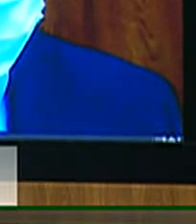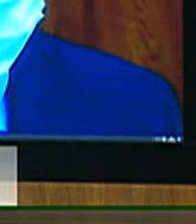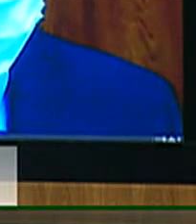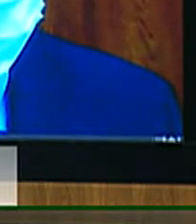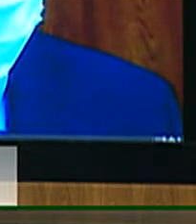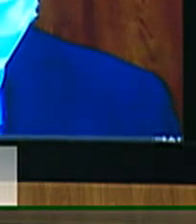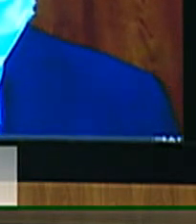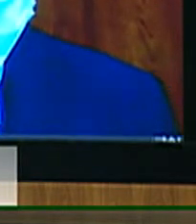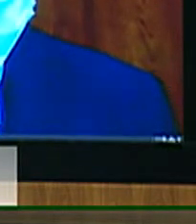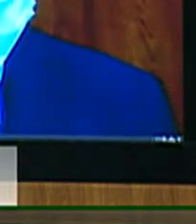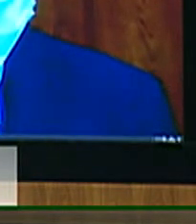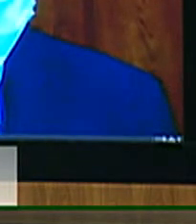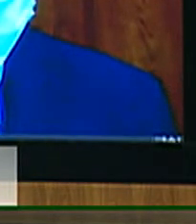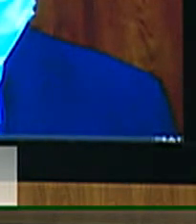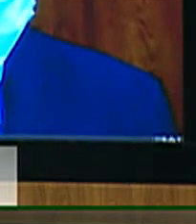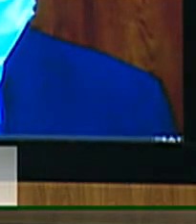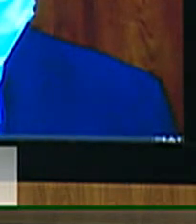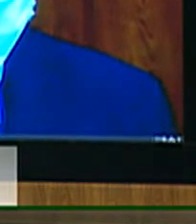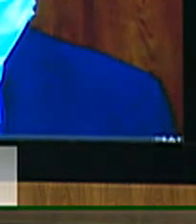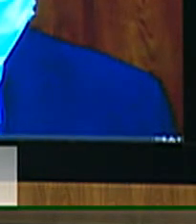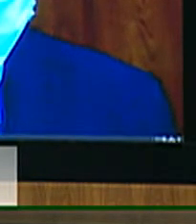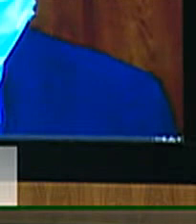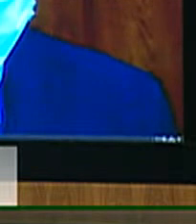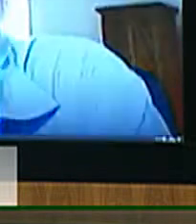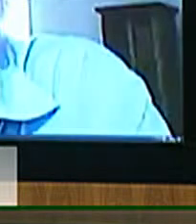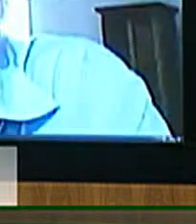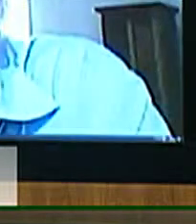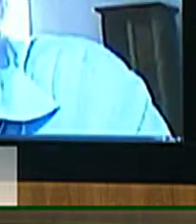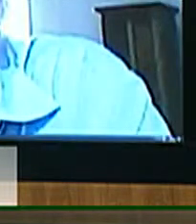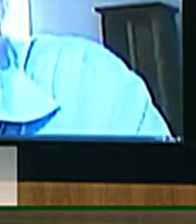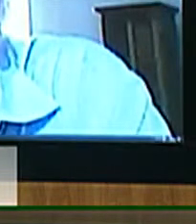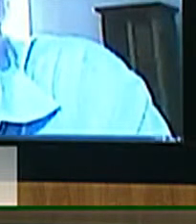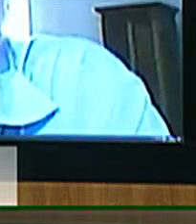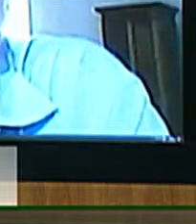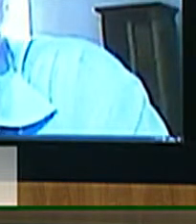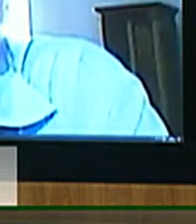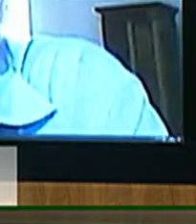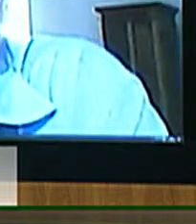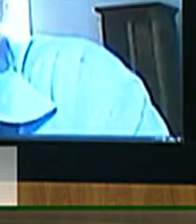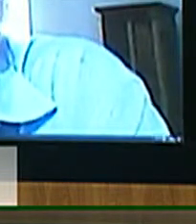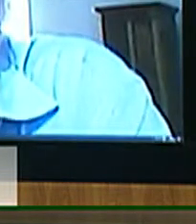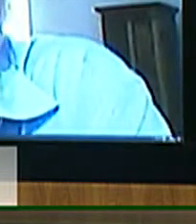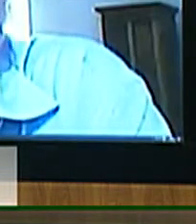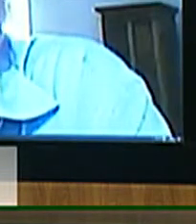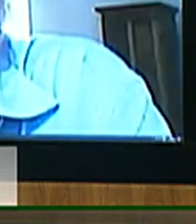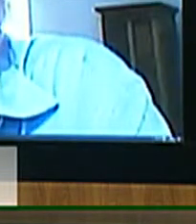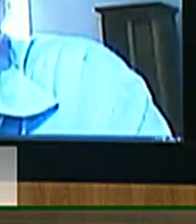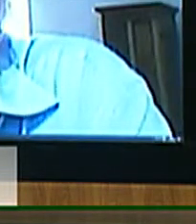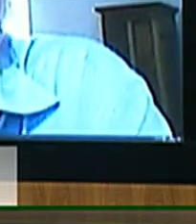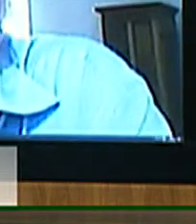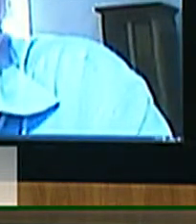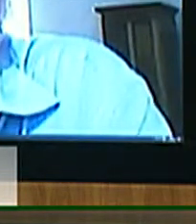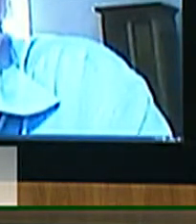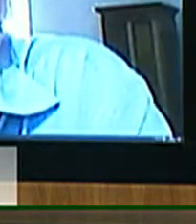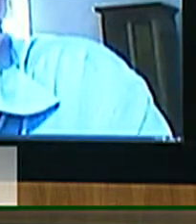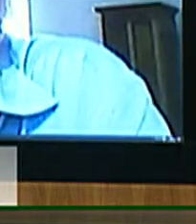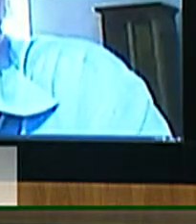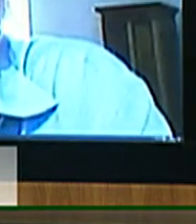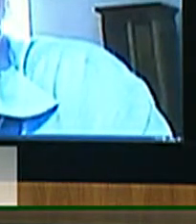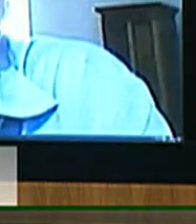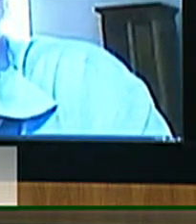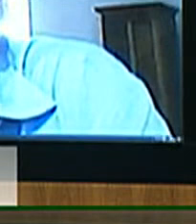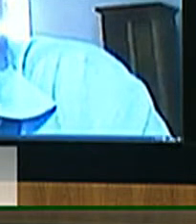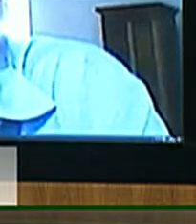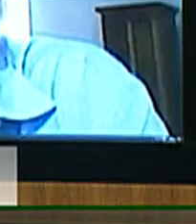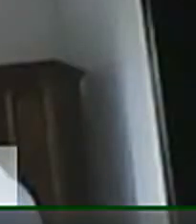para justificar a ausência na sessão de hoje do deputado Edgar Preto. Então, o senhor, por favor, não precisa nem fazer a leitura